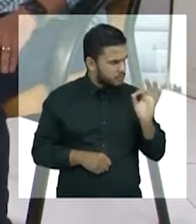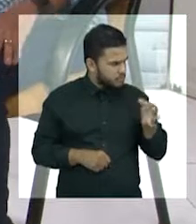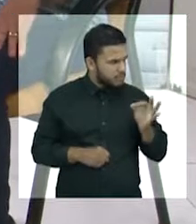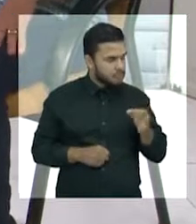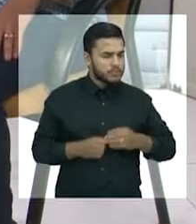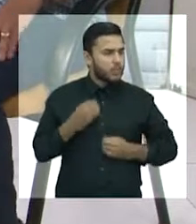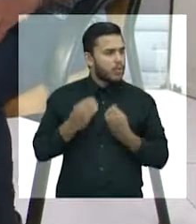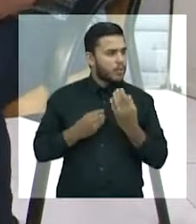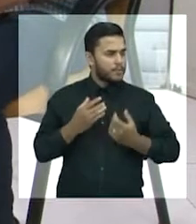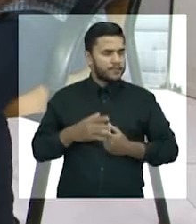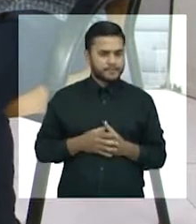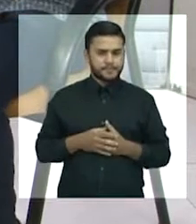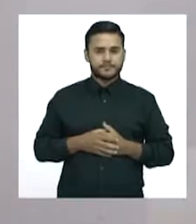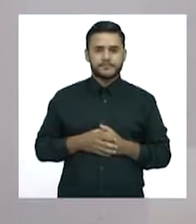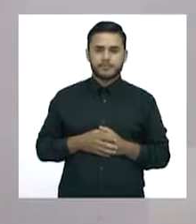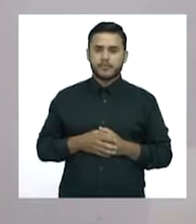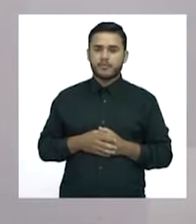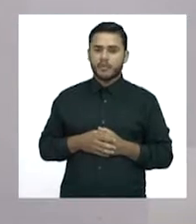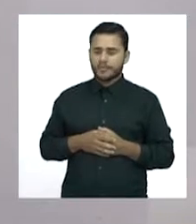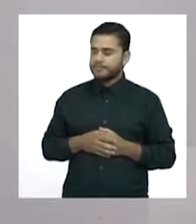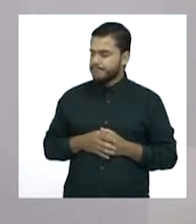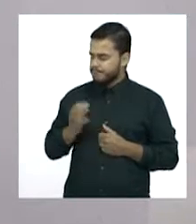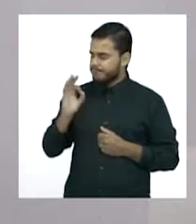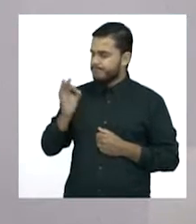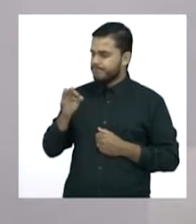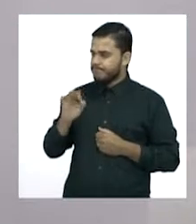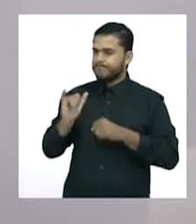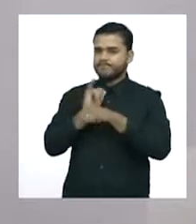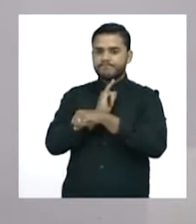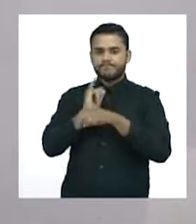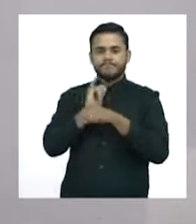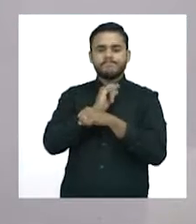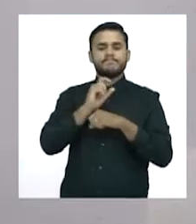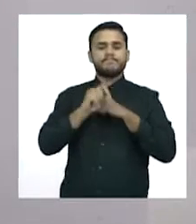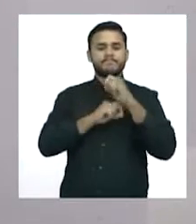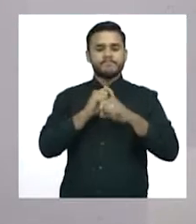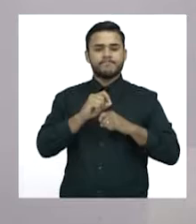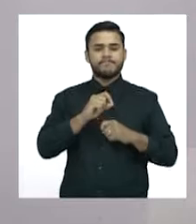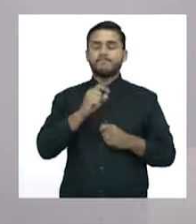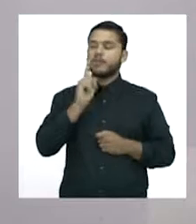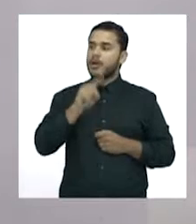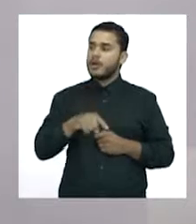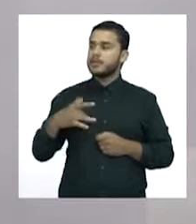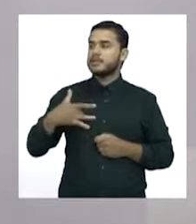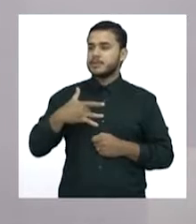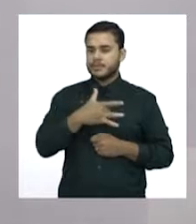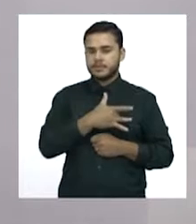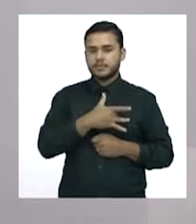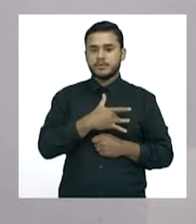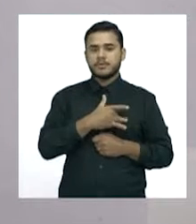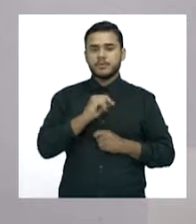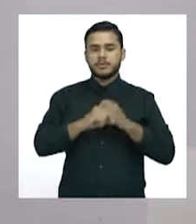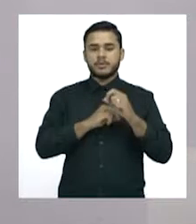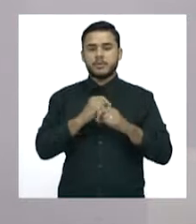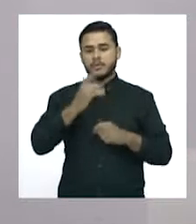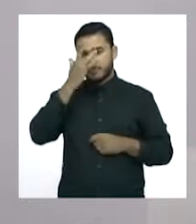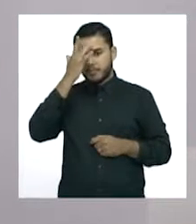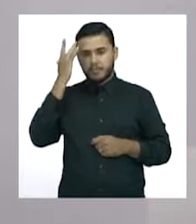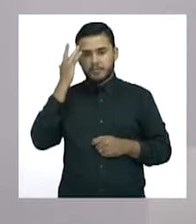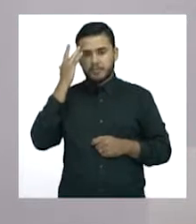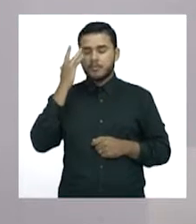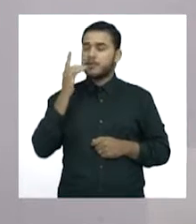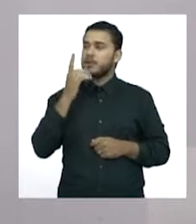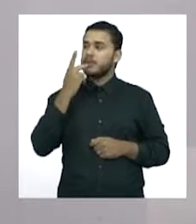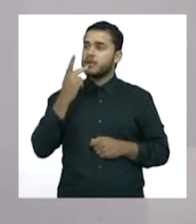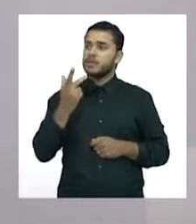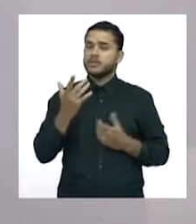questão desse combate hoje em dia, da questão da saúde pública versus os animais abandonados, ela é